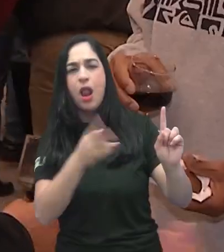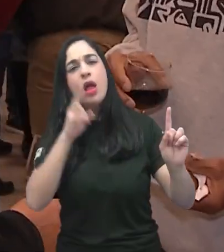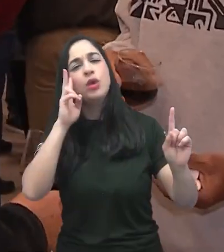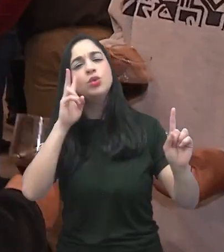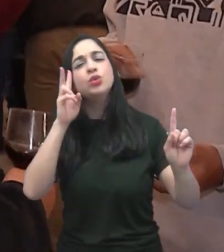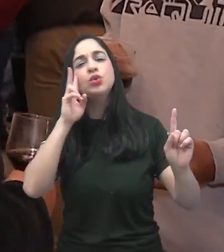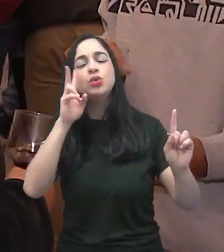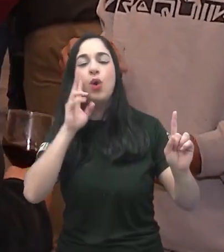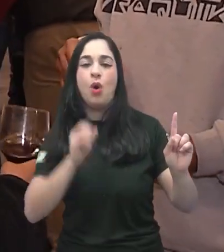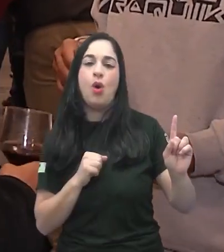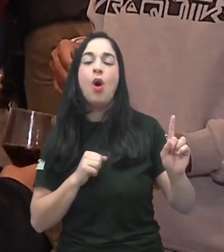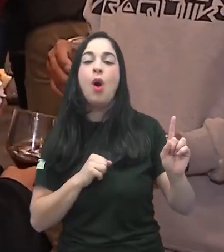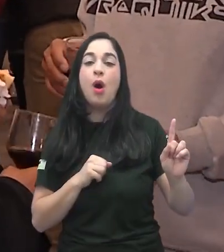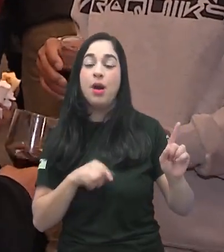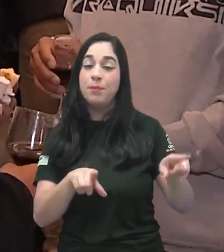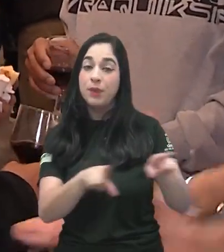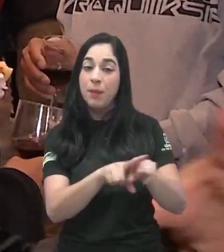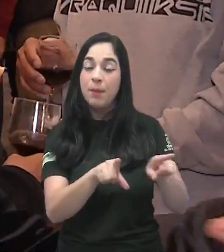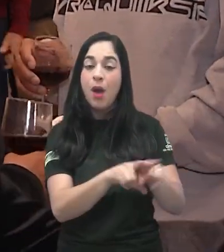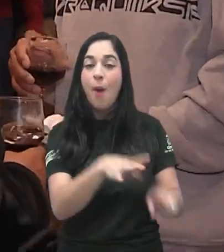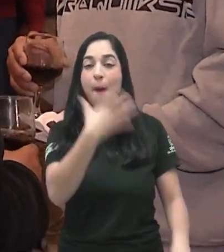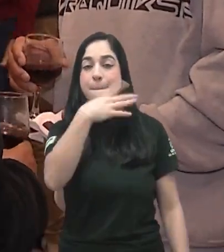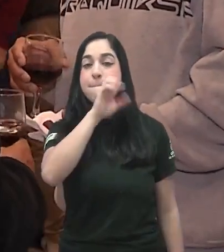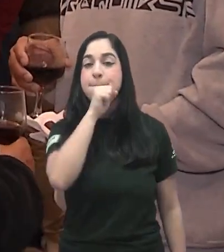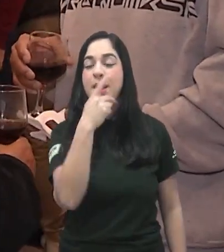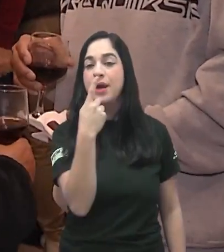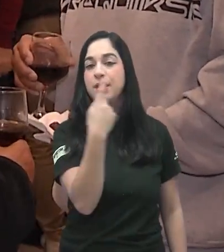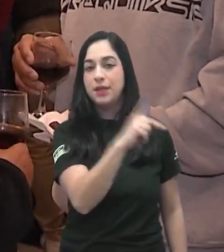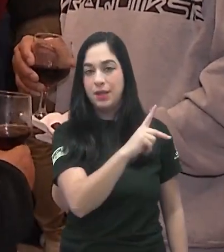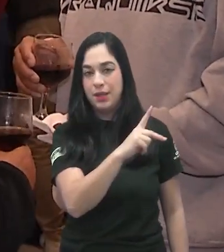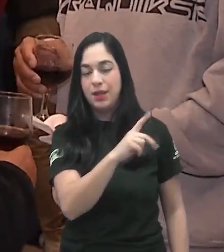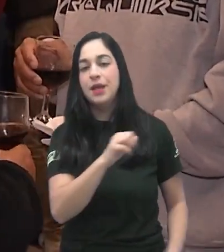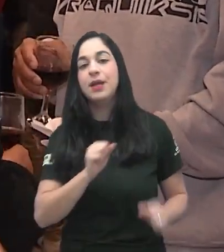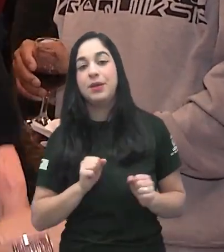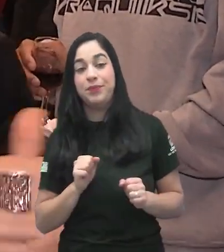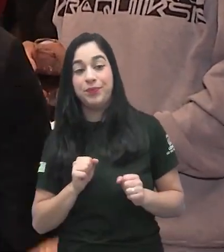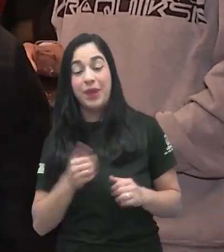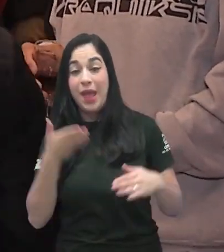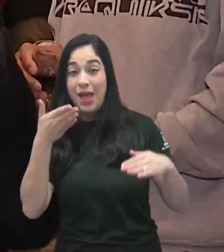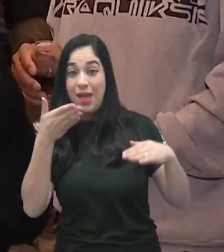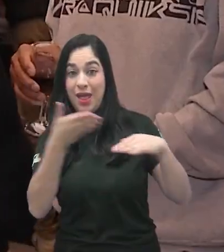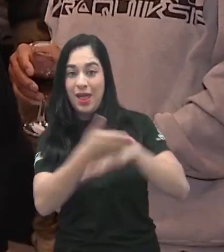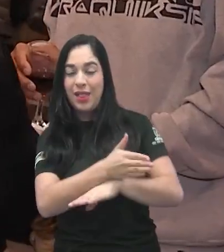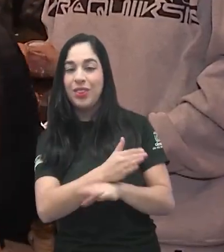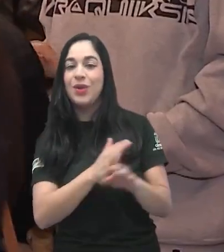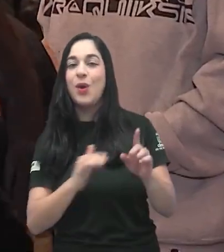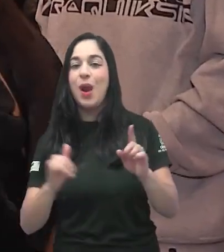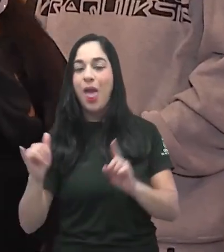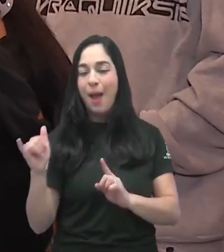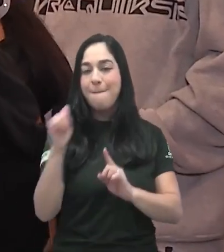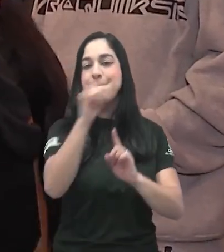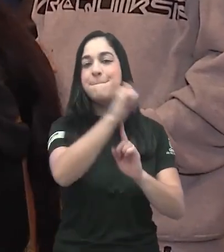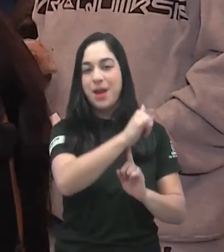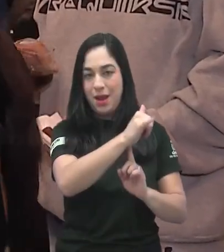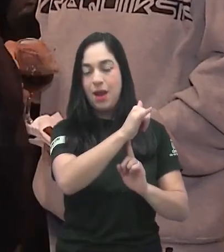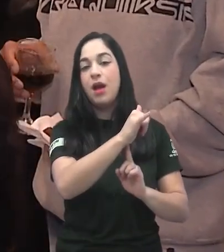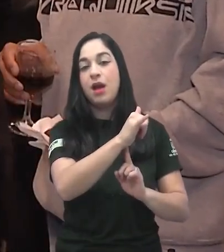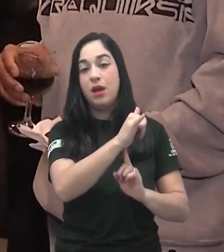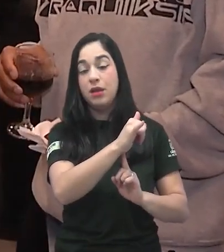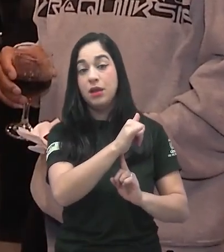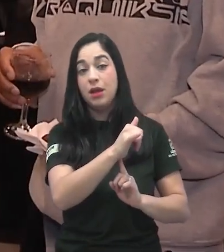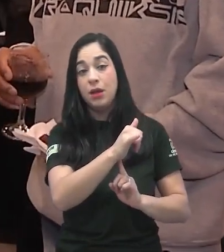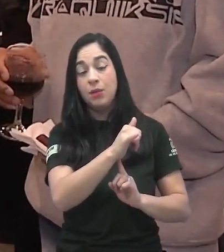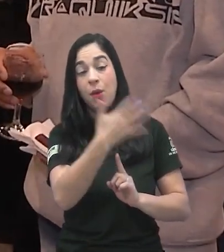homenageado. A história dele, além dele vir, o pai dele, quando ele entrou na Embraer, o pai dele virou